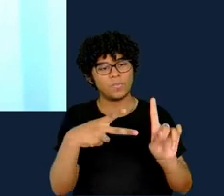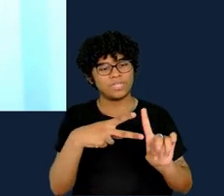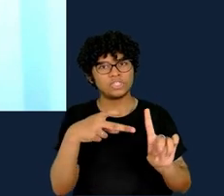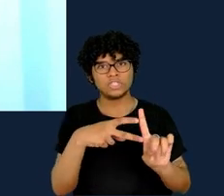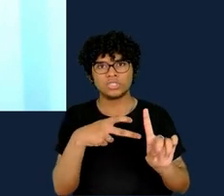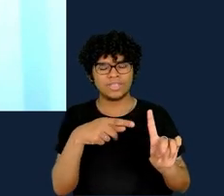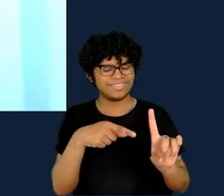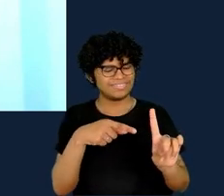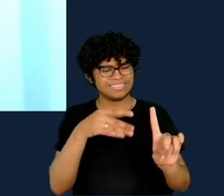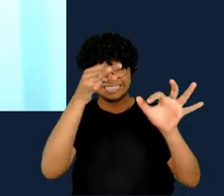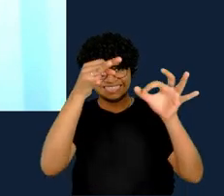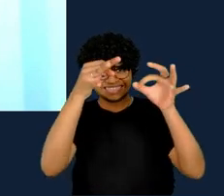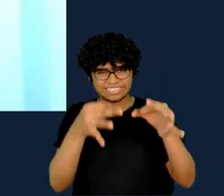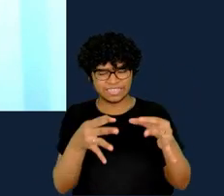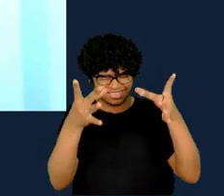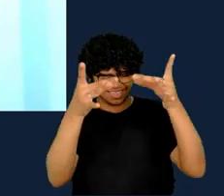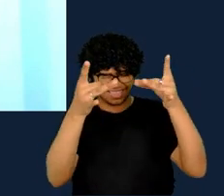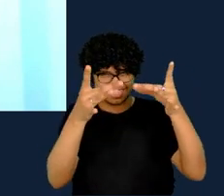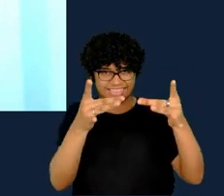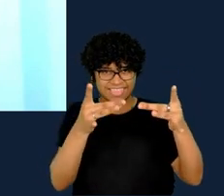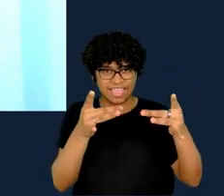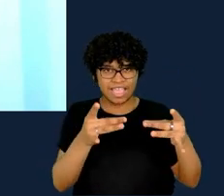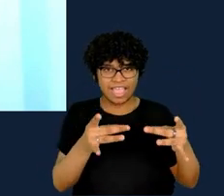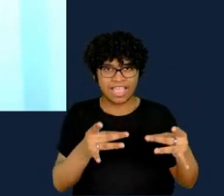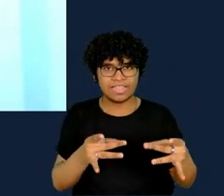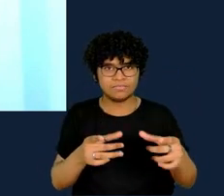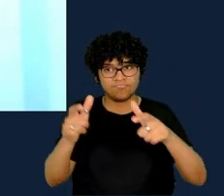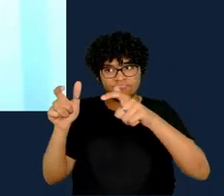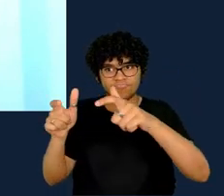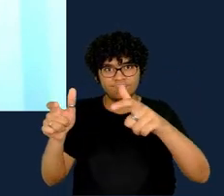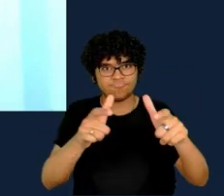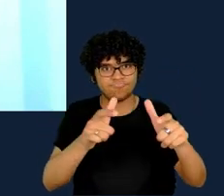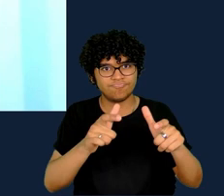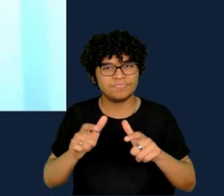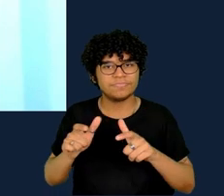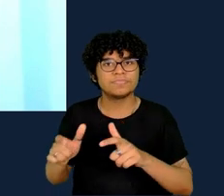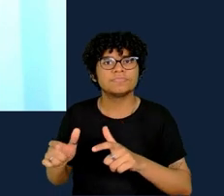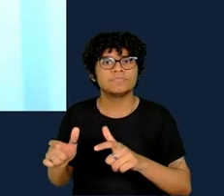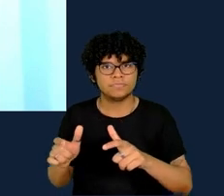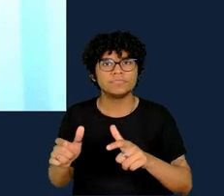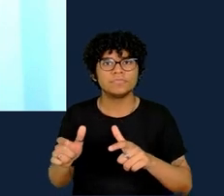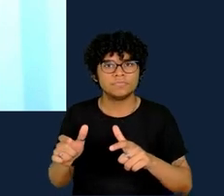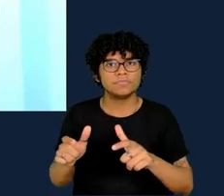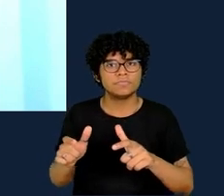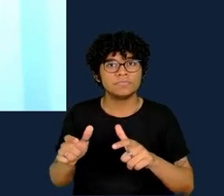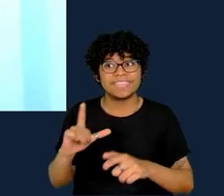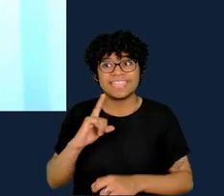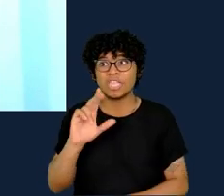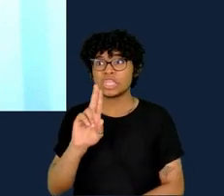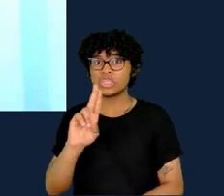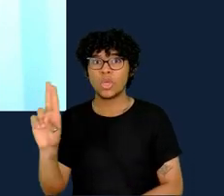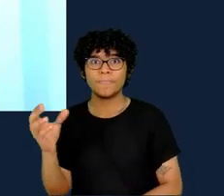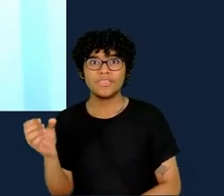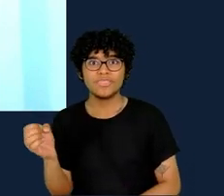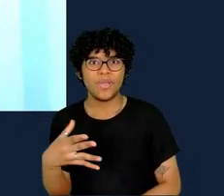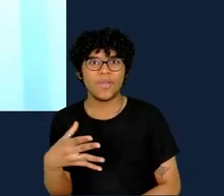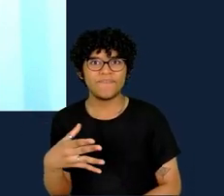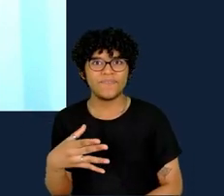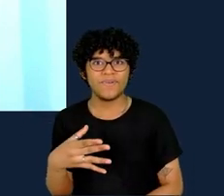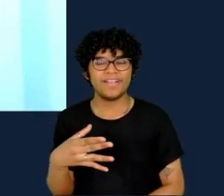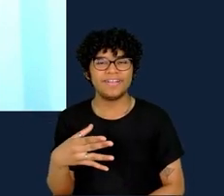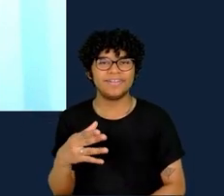uma granularidade do território que mostrava, assim, ao ponto de criar nomes novos para as estações. Eram